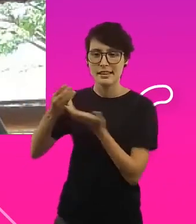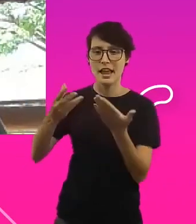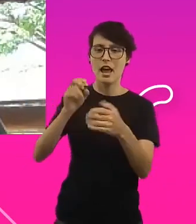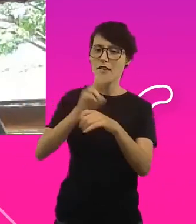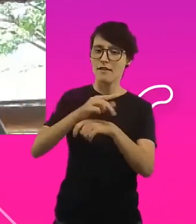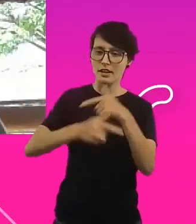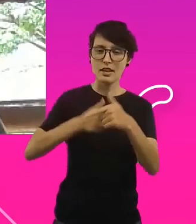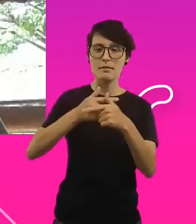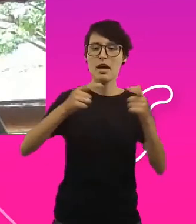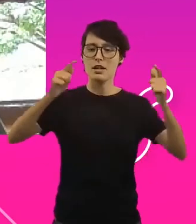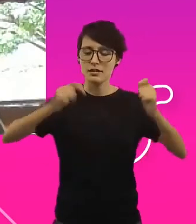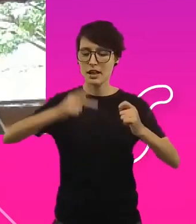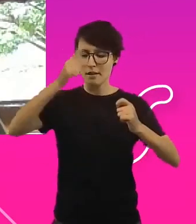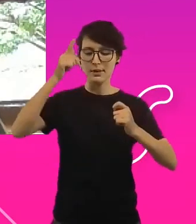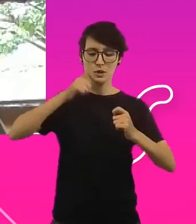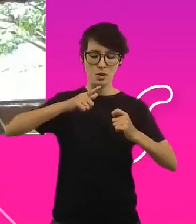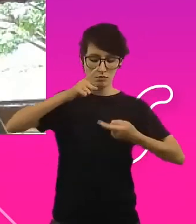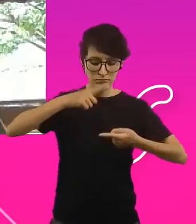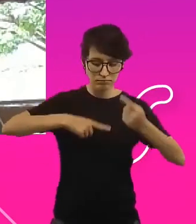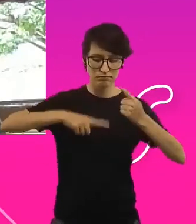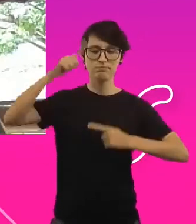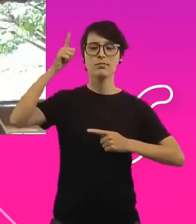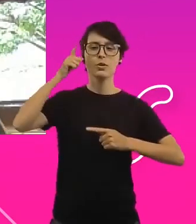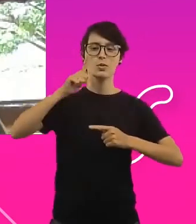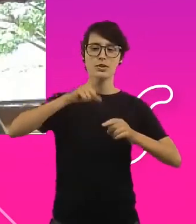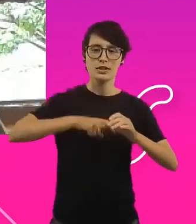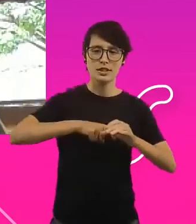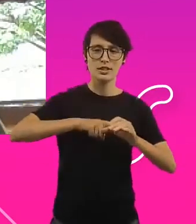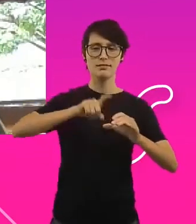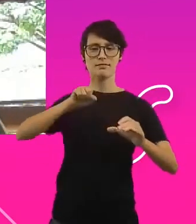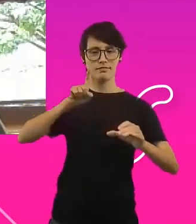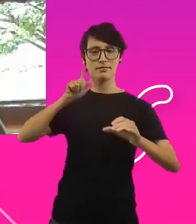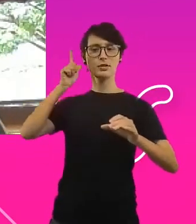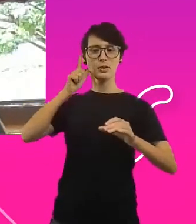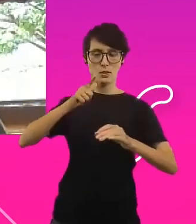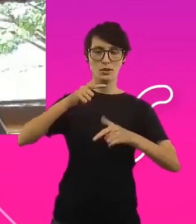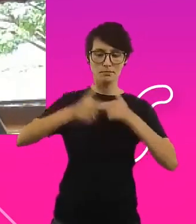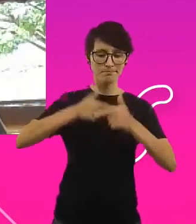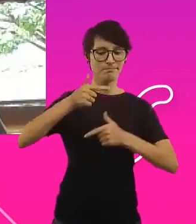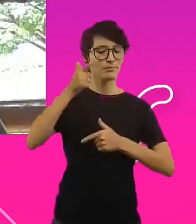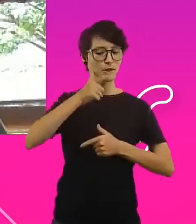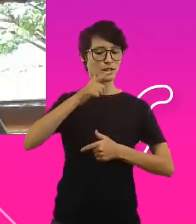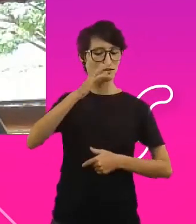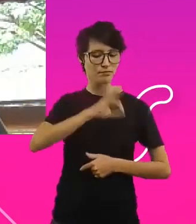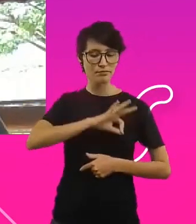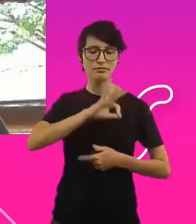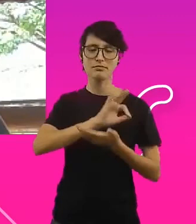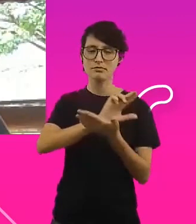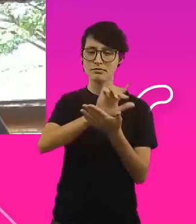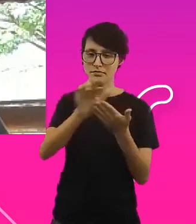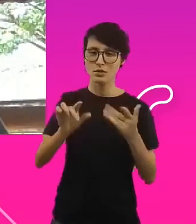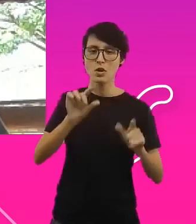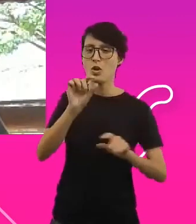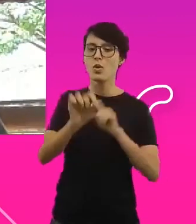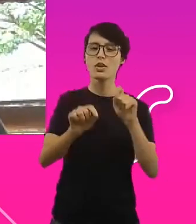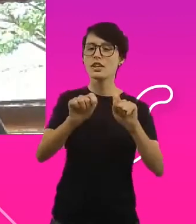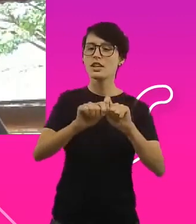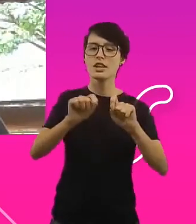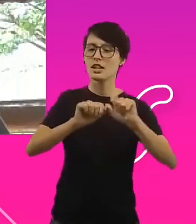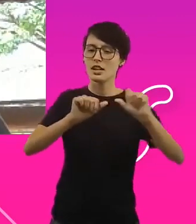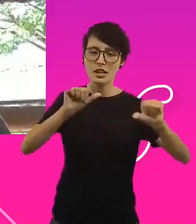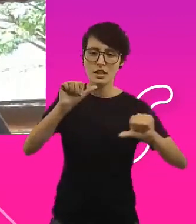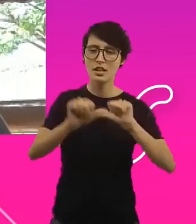se desenvolver e ter sua independência, gerar renda, o que você mudaria na